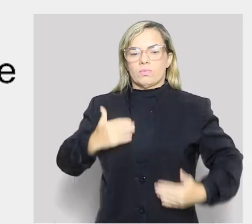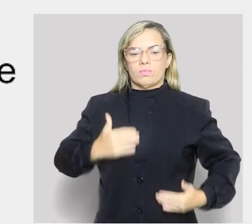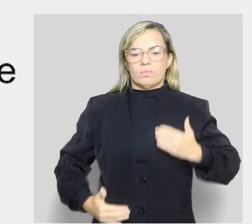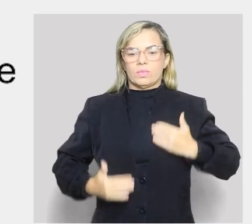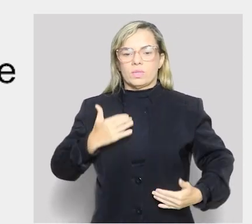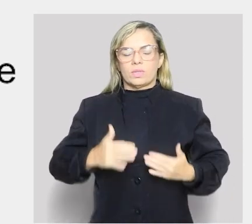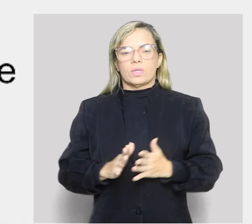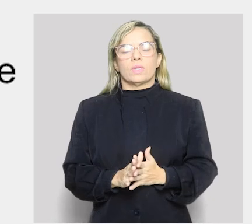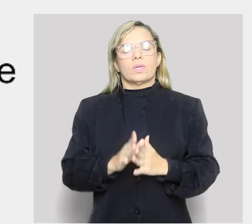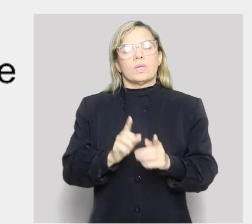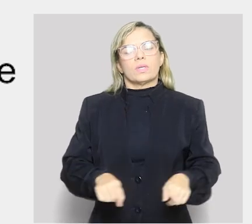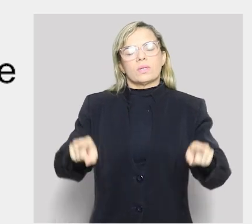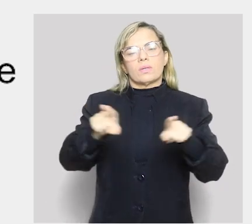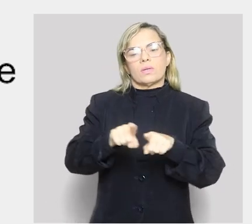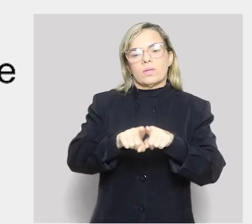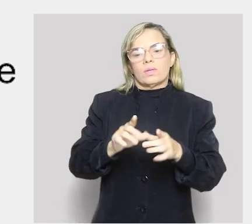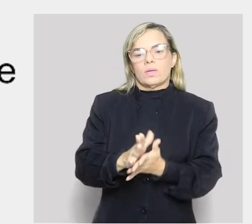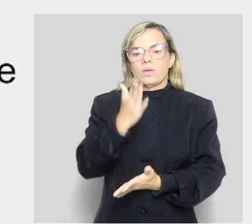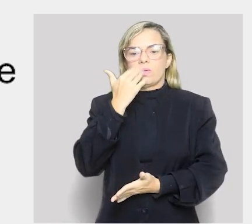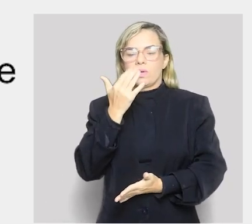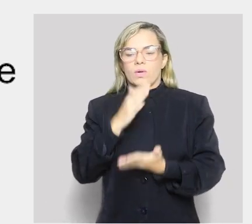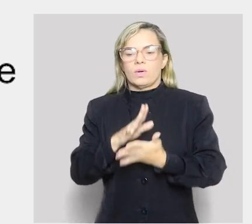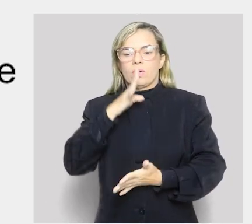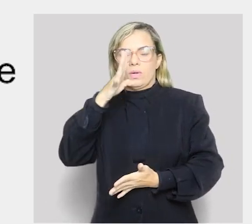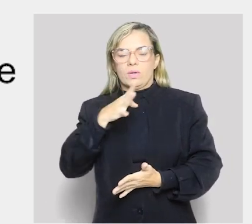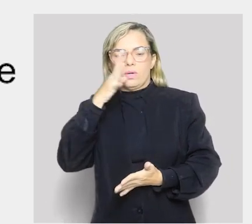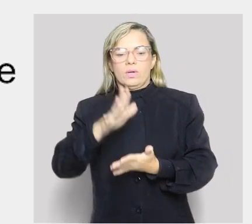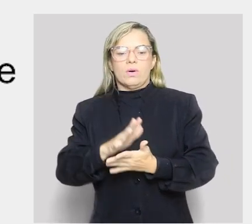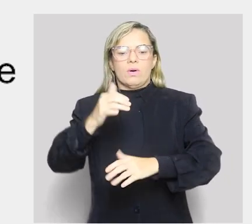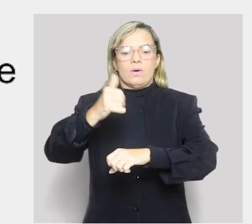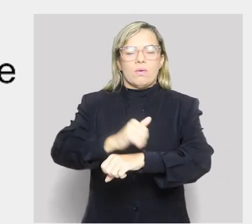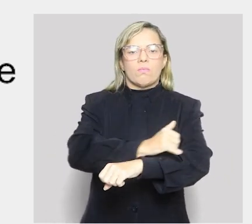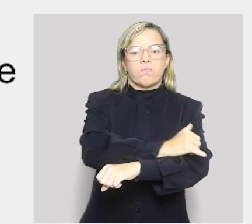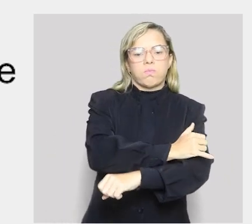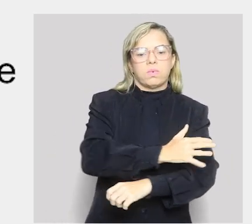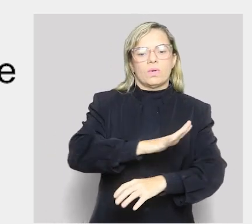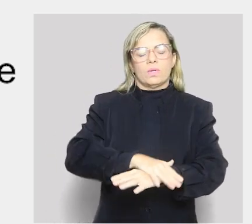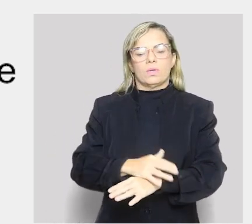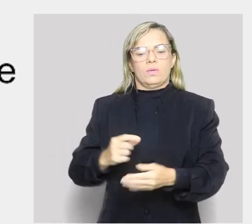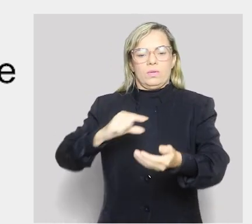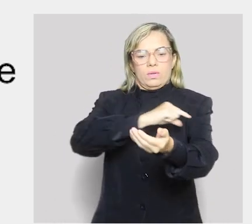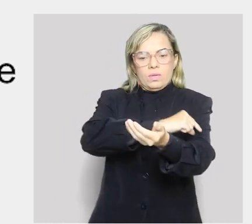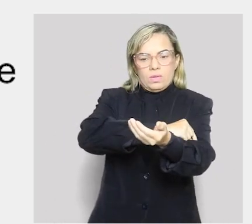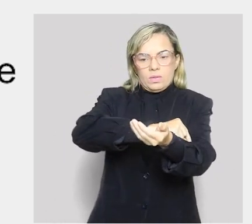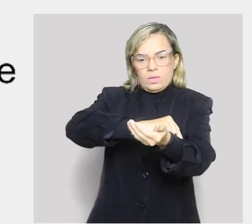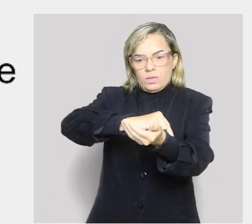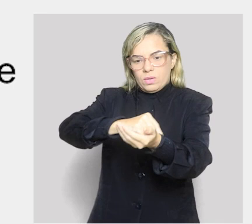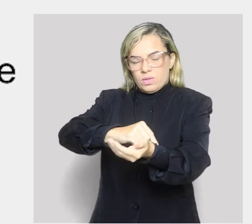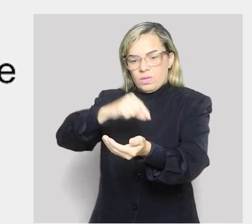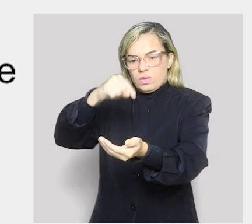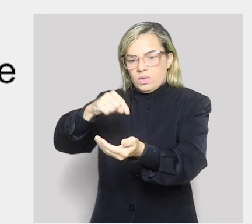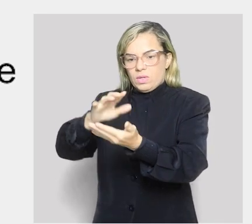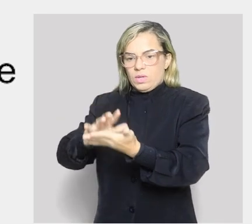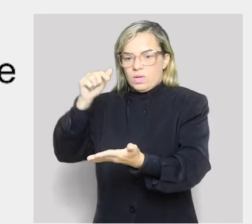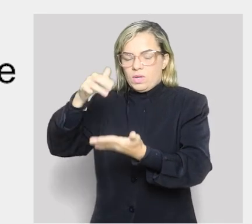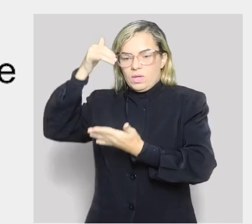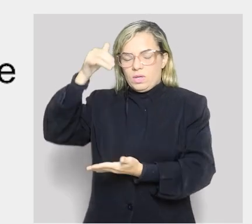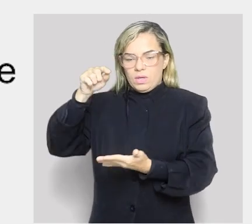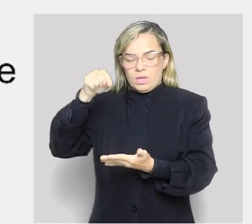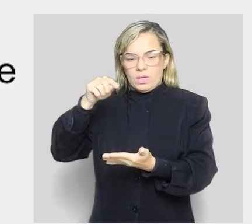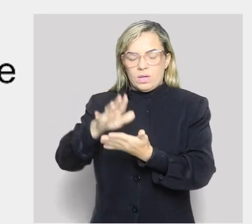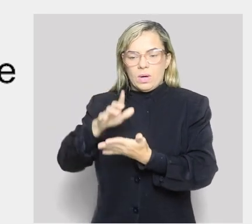nos alimentos. O excesso de colesterol pode se acumular nas veias e provocar um entupimento que é chamado